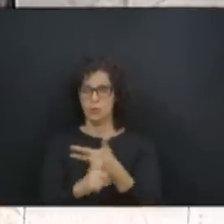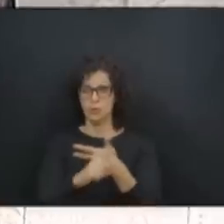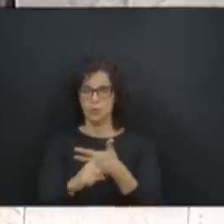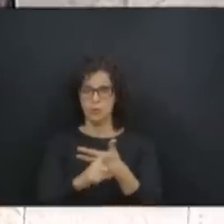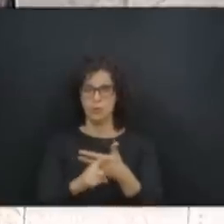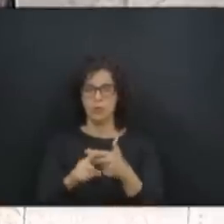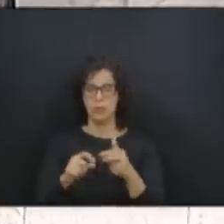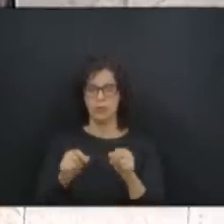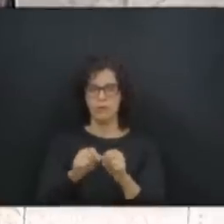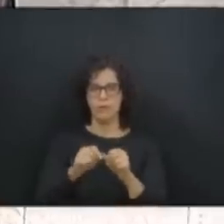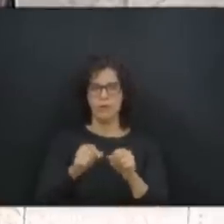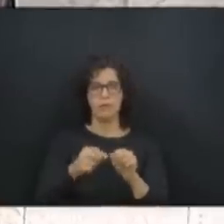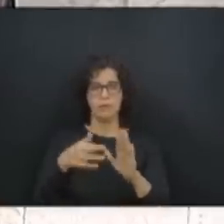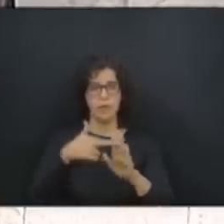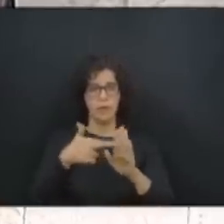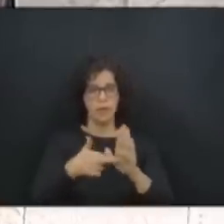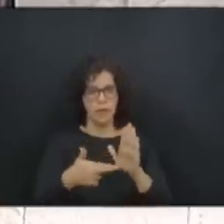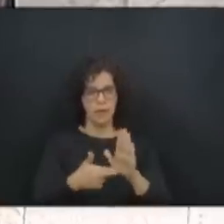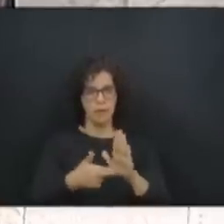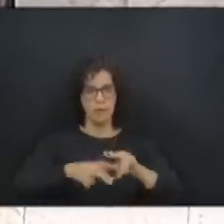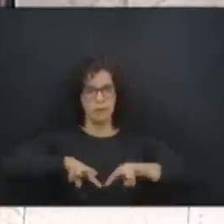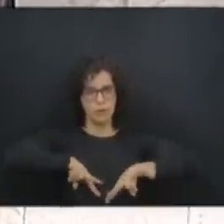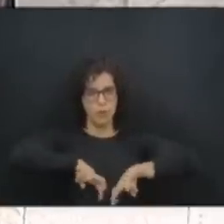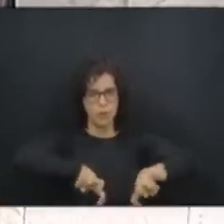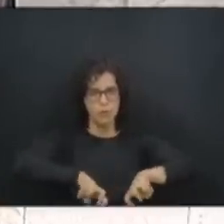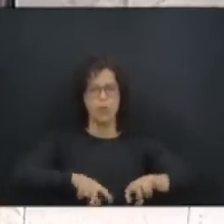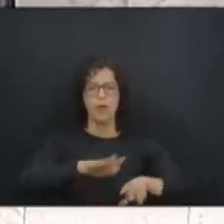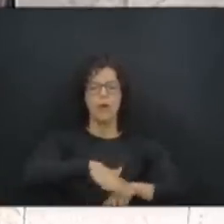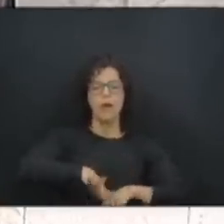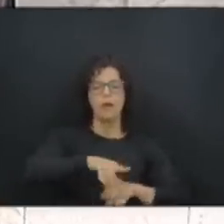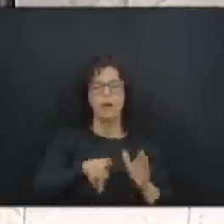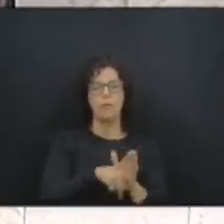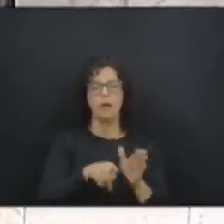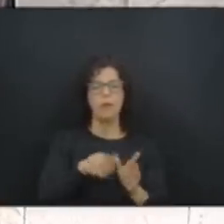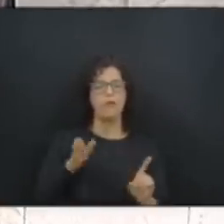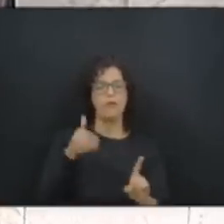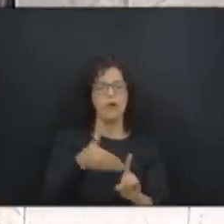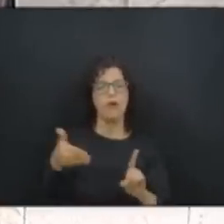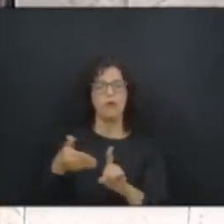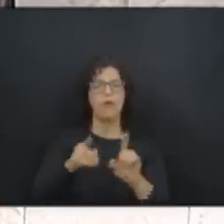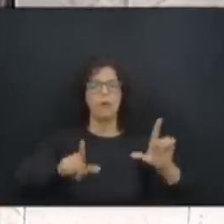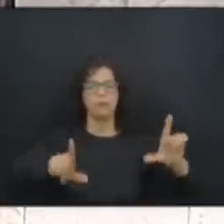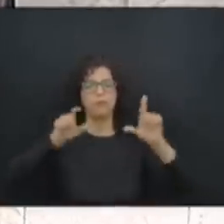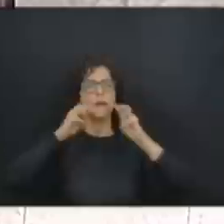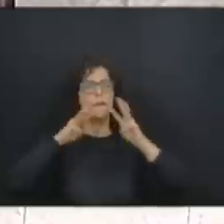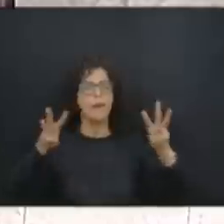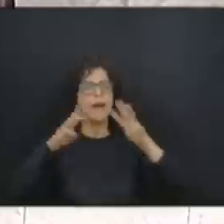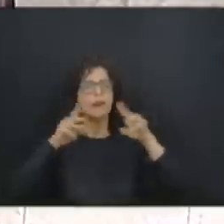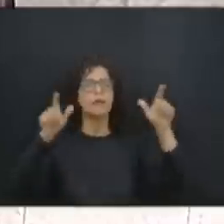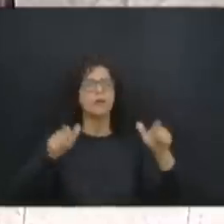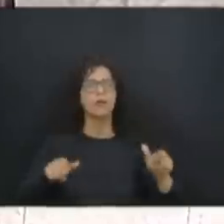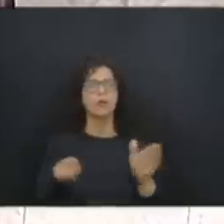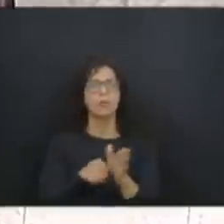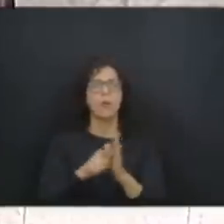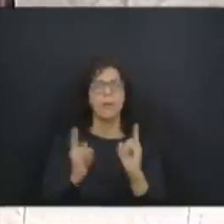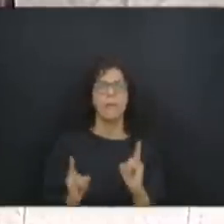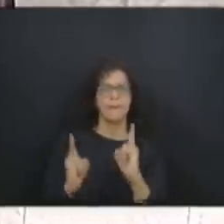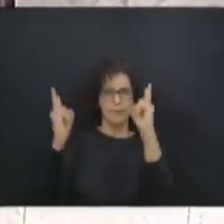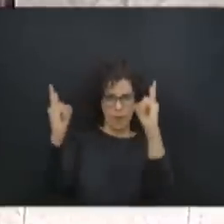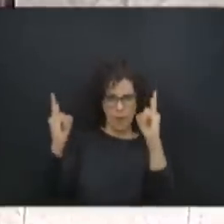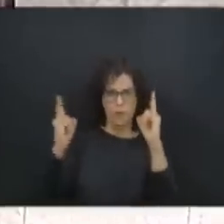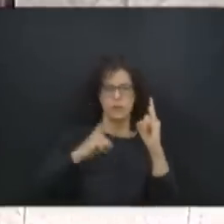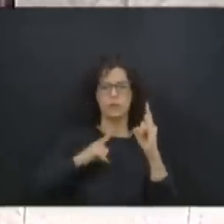que estabelece diretrizes para a exploração comercial de espaços destinados à publicidade nos veículos Imobiliários